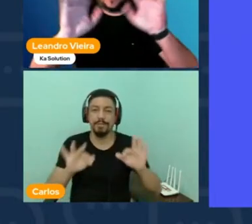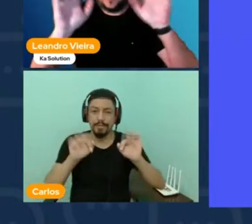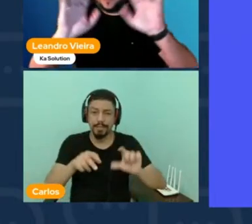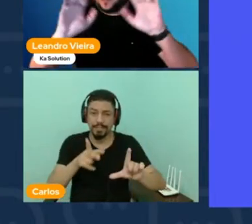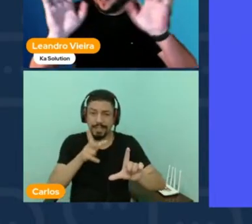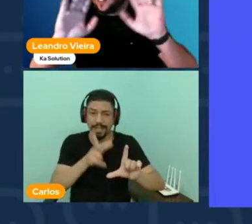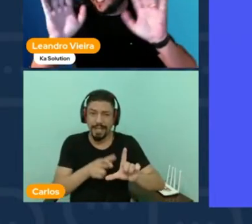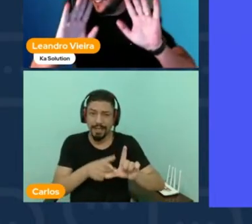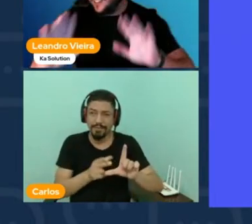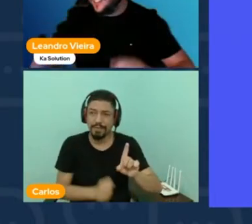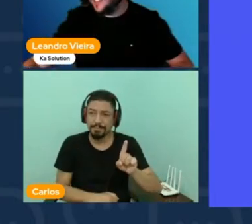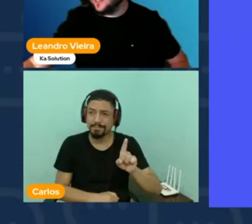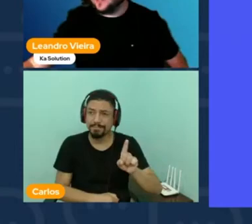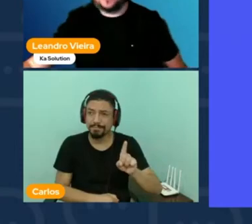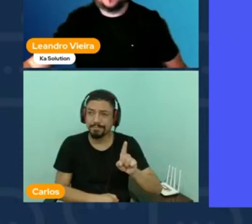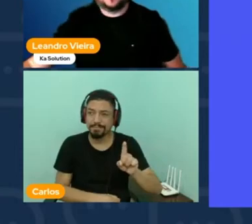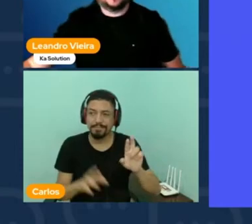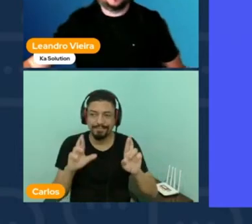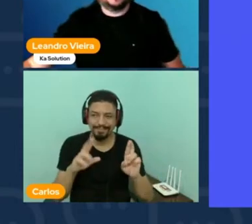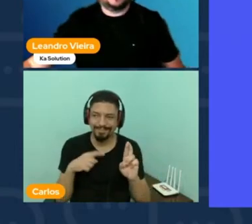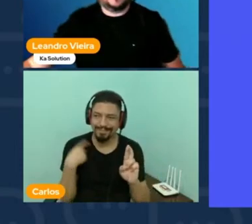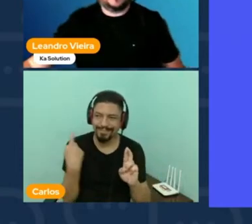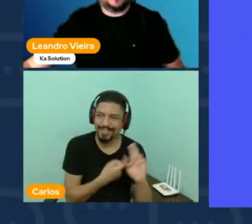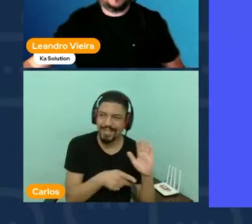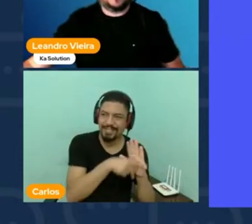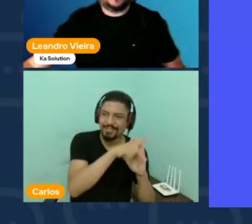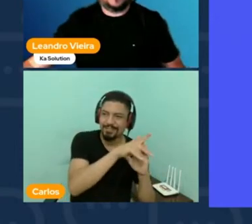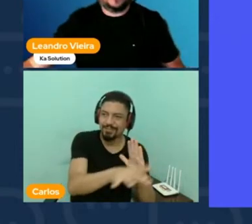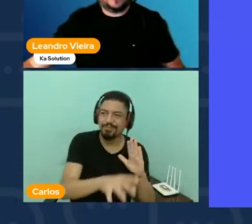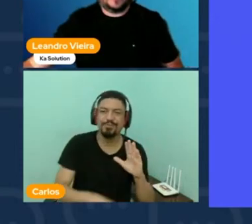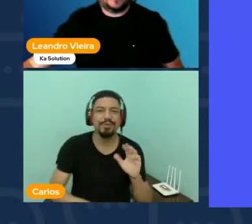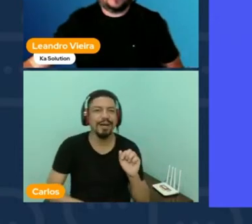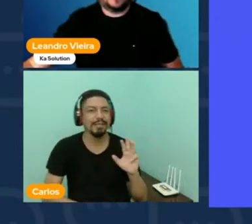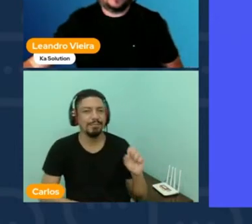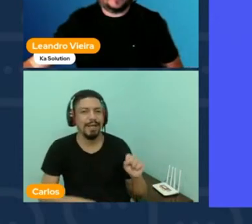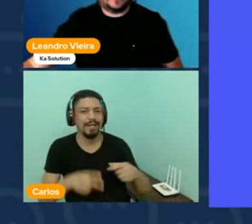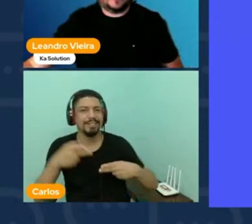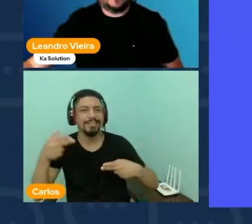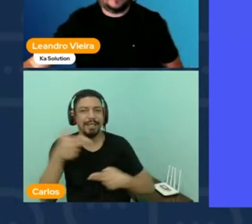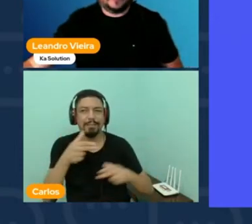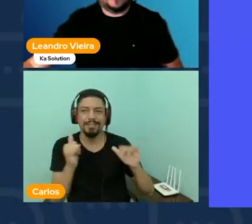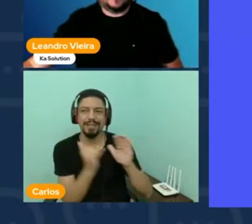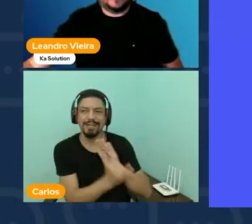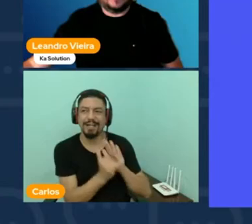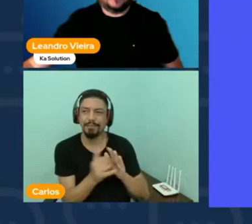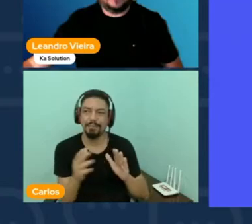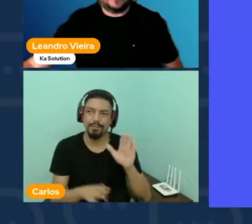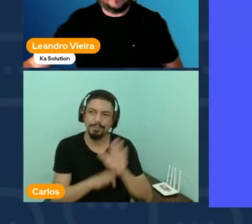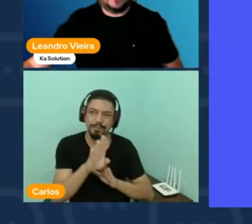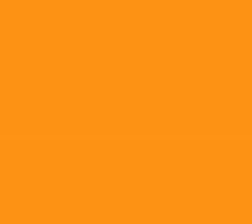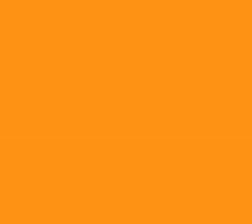live. Contem com a K-Solution, a AWS, Sebrae Startups. Vamos para a nuvem.